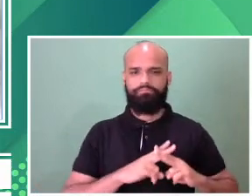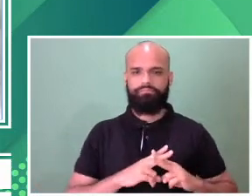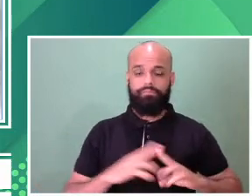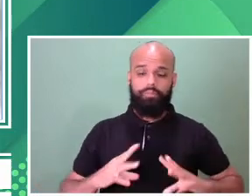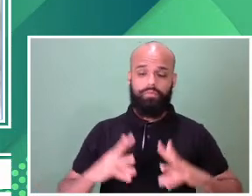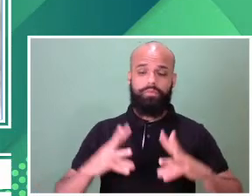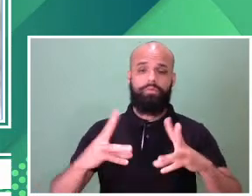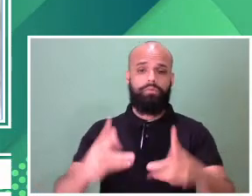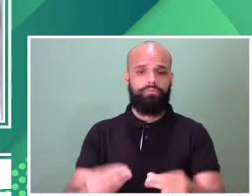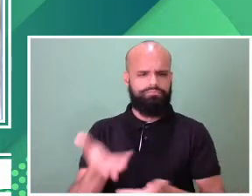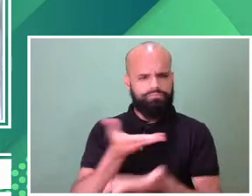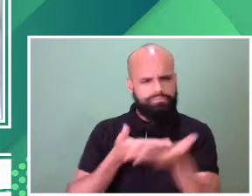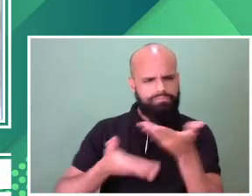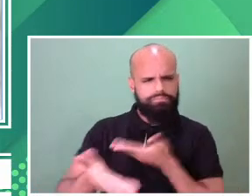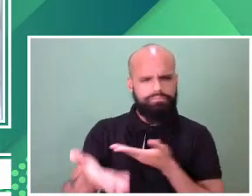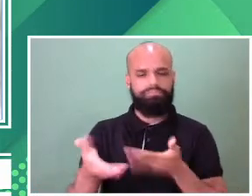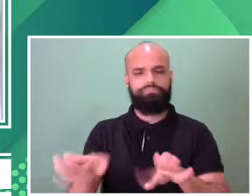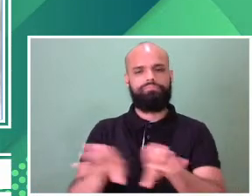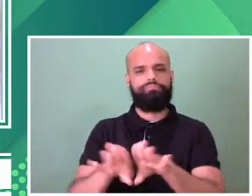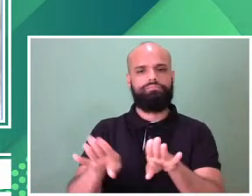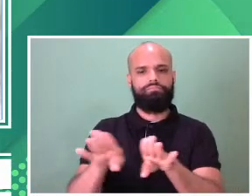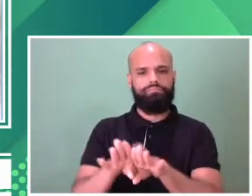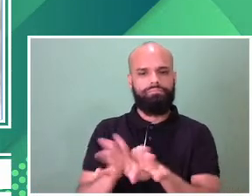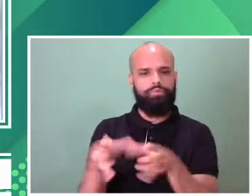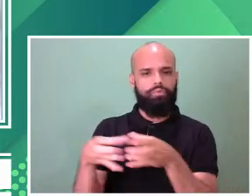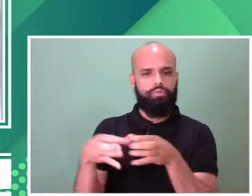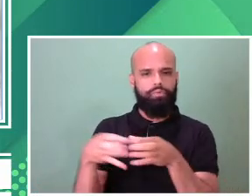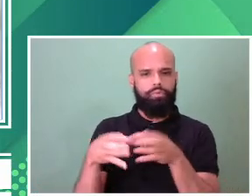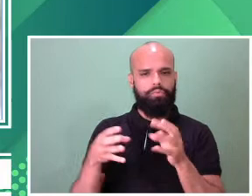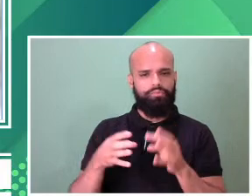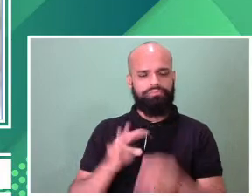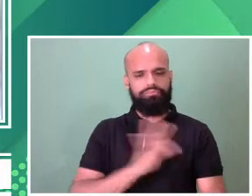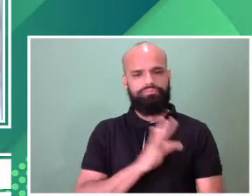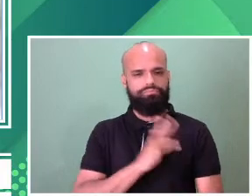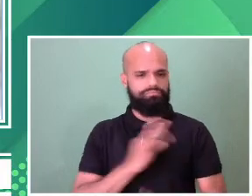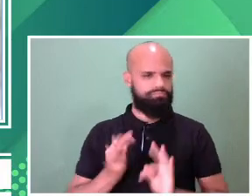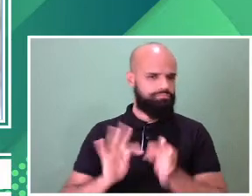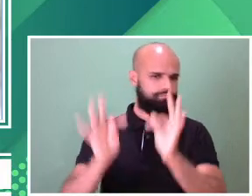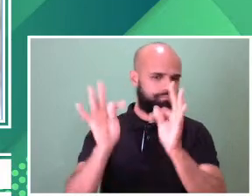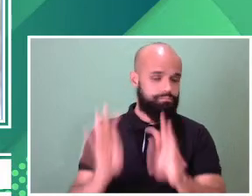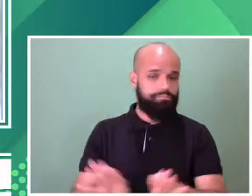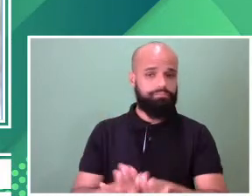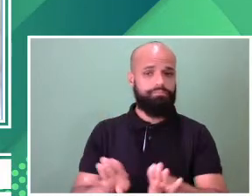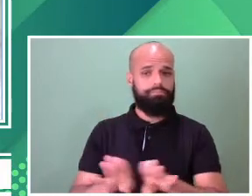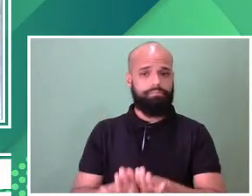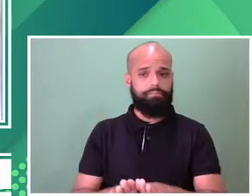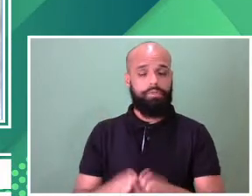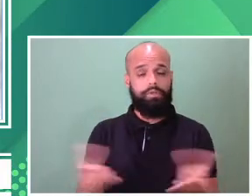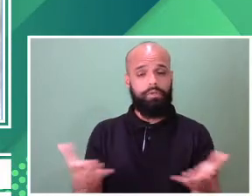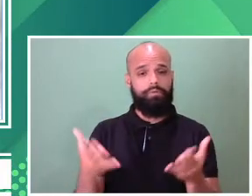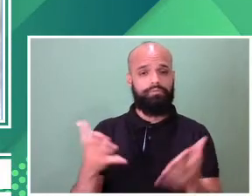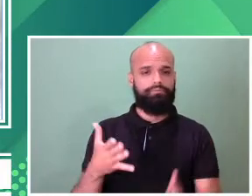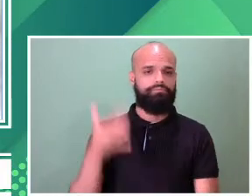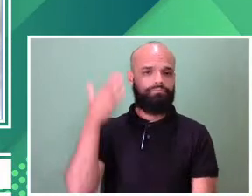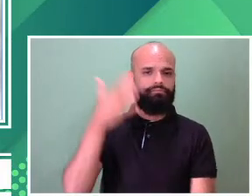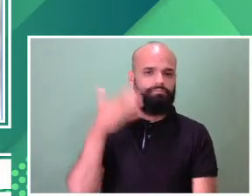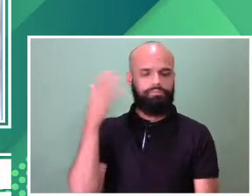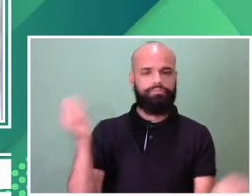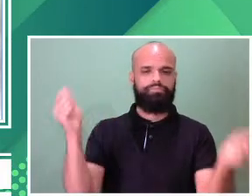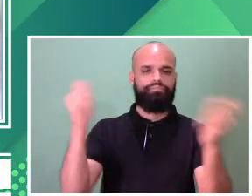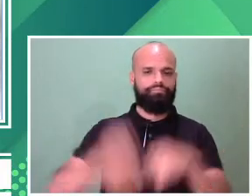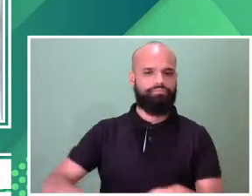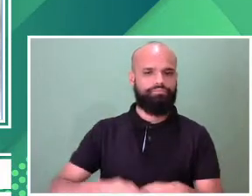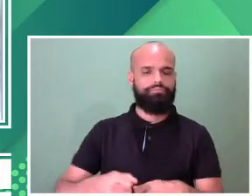todos que colaboraram da equipe técnica para que esse evento fosse possível,